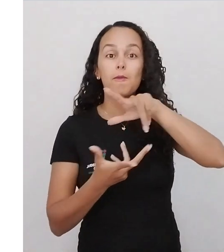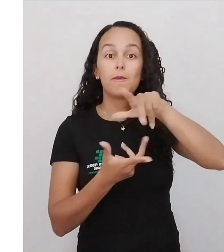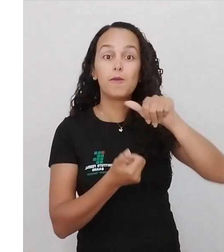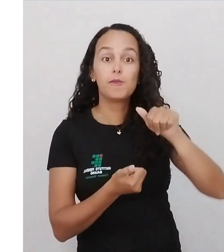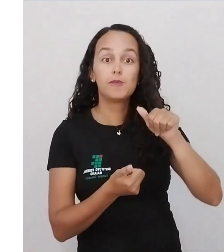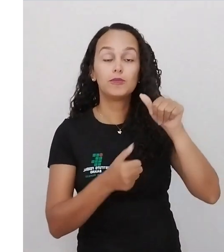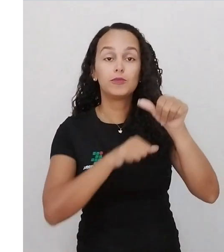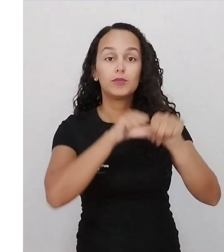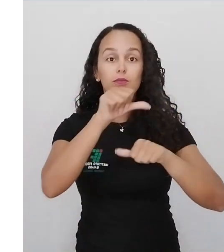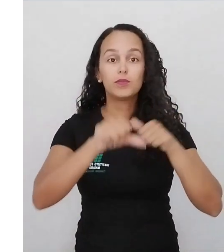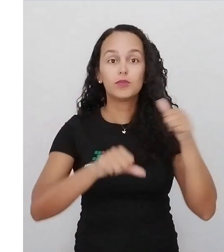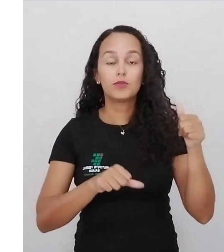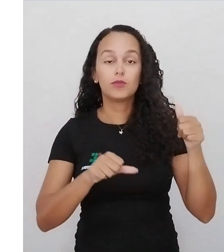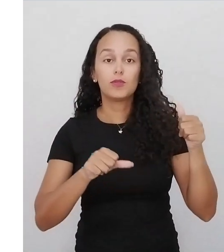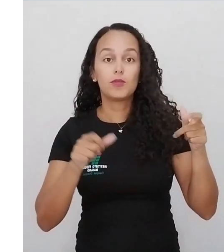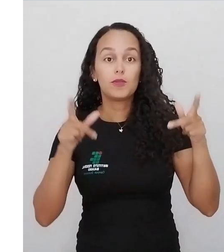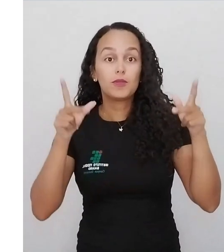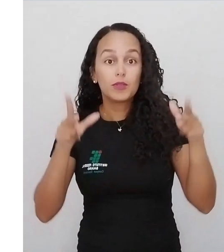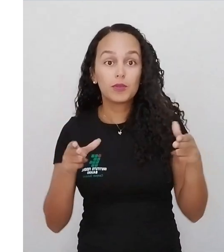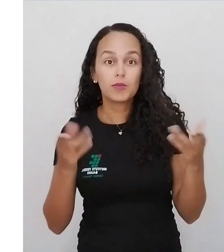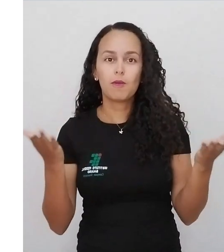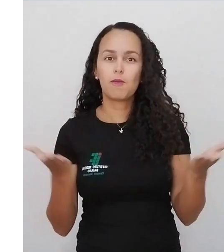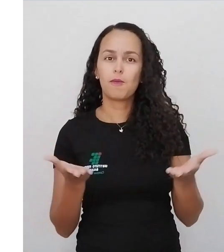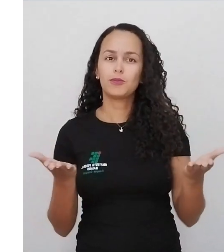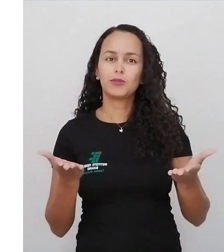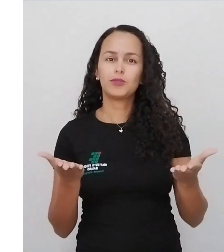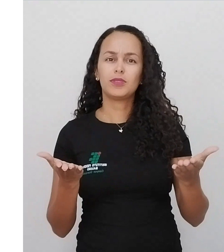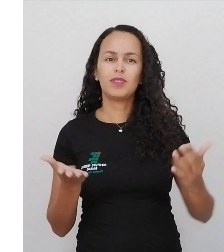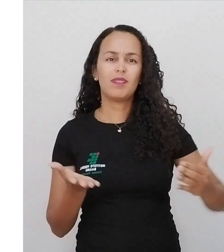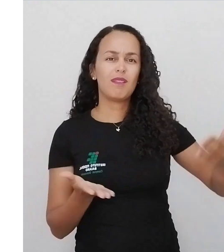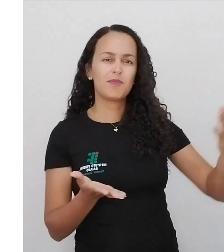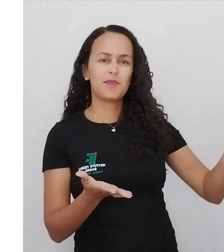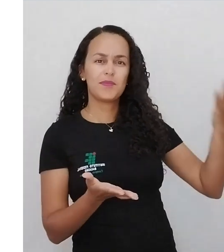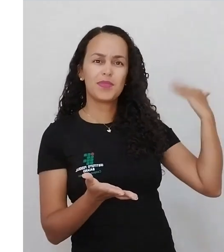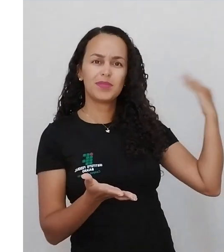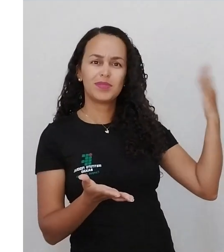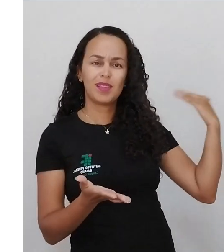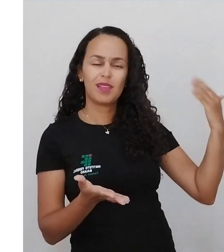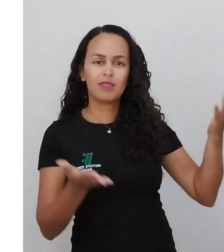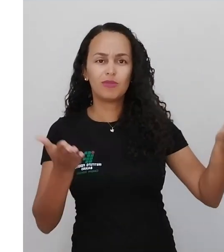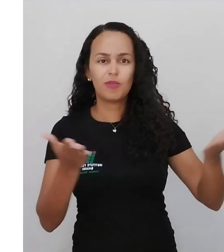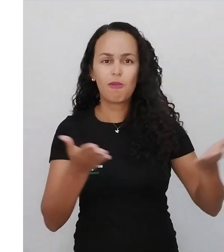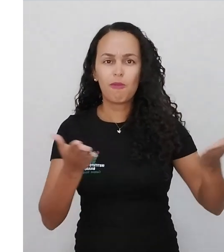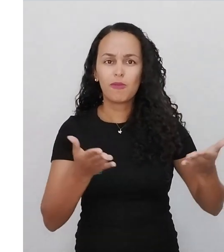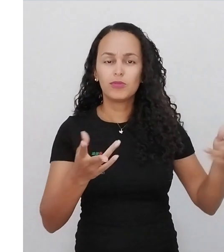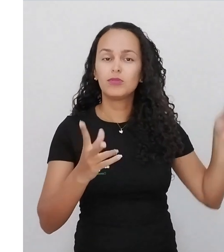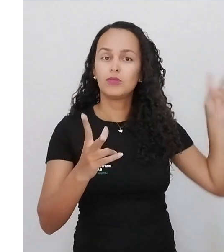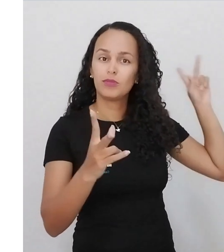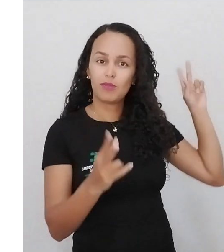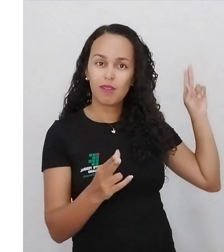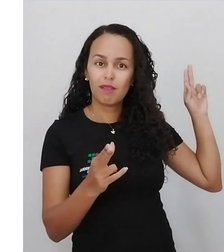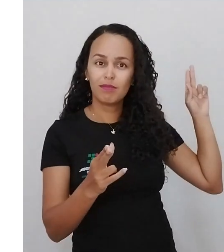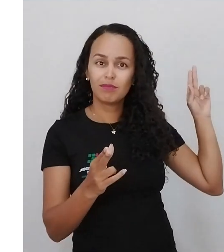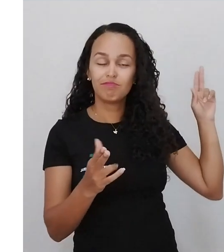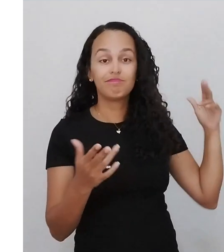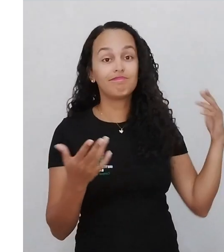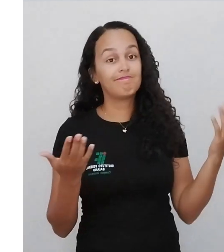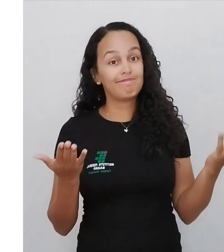conhecemos hoje, né? Será que sempre as formas de vida existiram? Sempre tudo foi como nós conhecemos hoje?